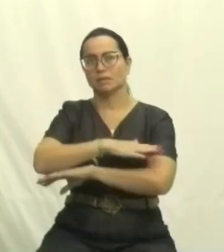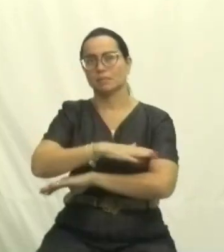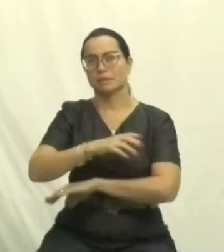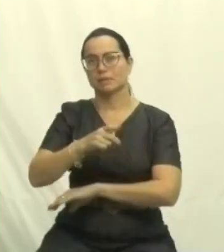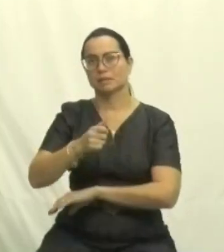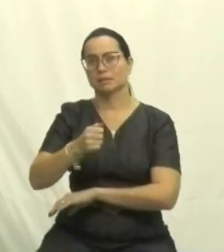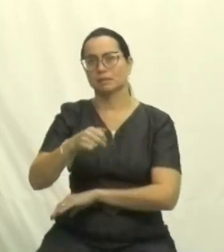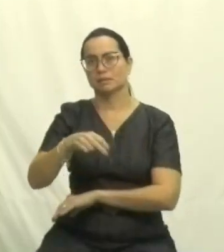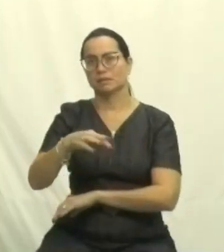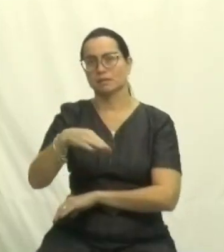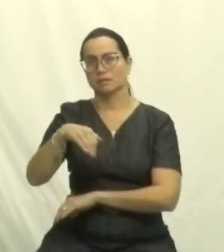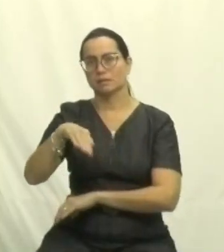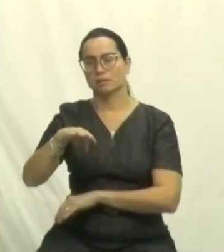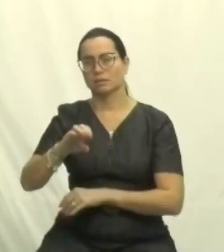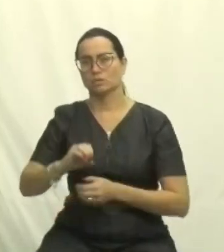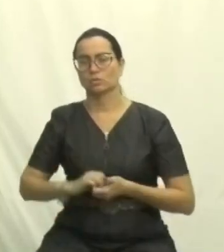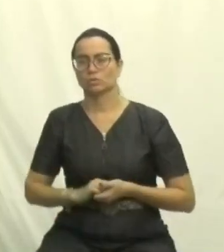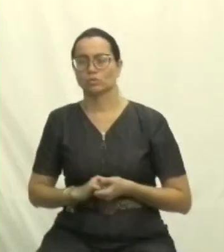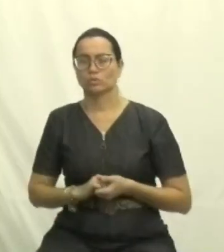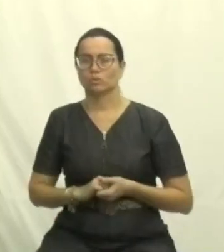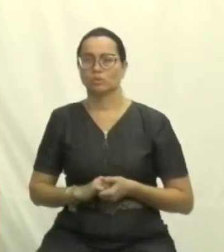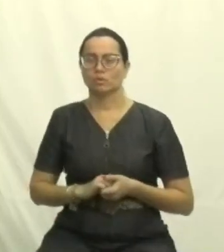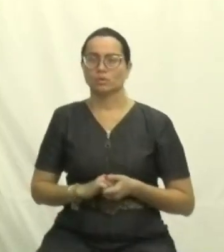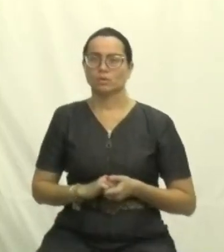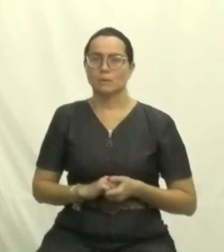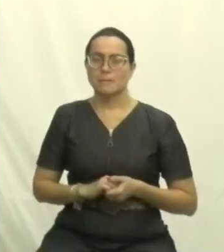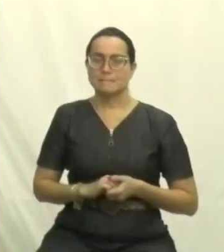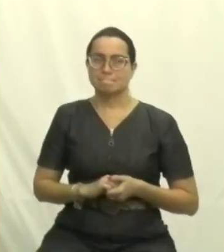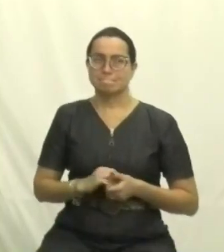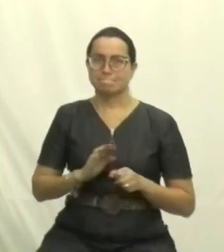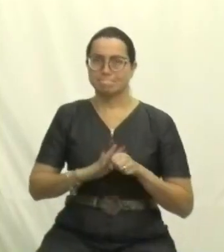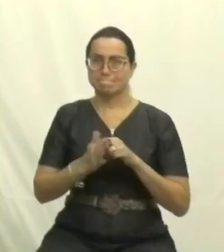Gonçalves, bairro Pinheirinho. Indicação